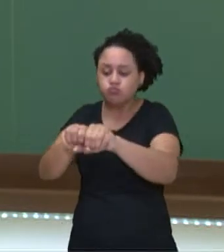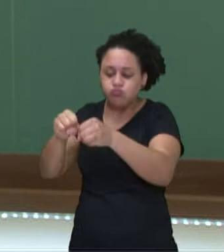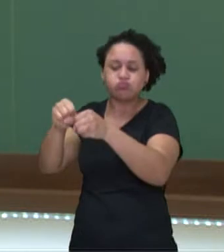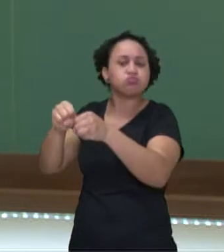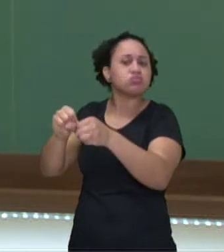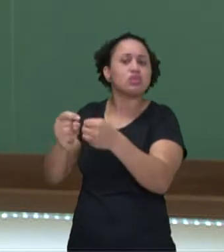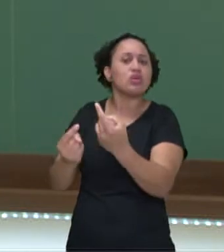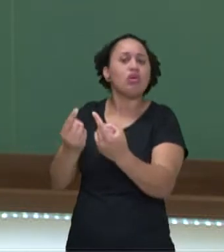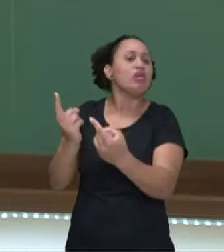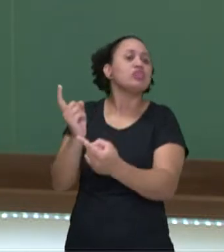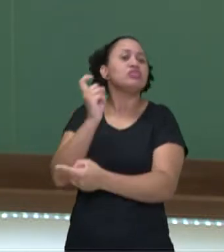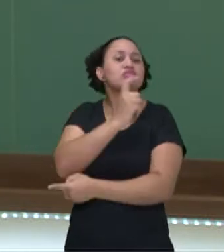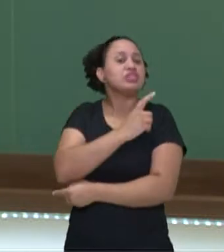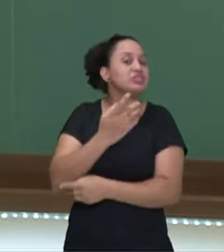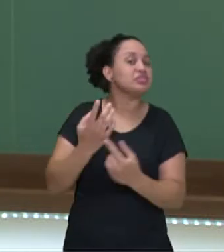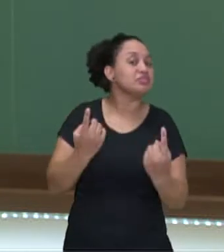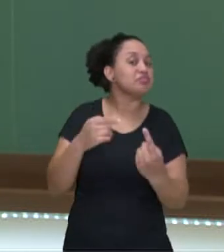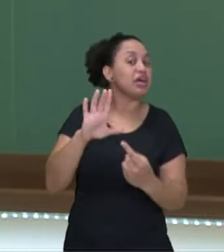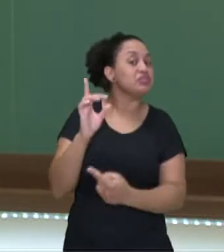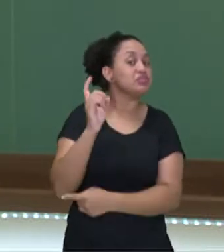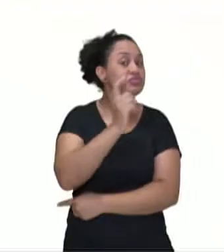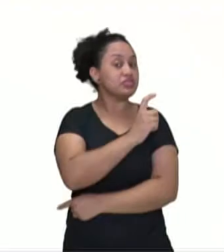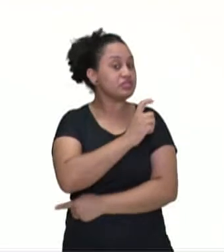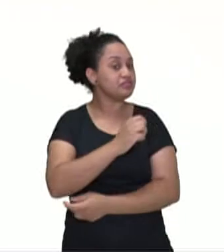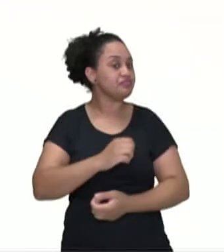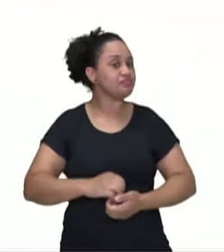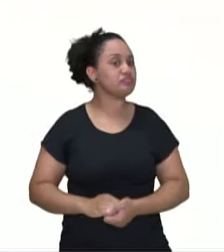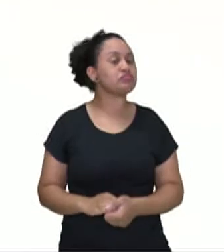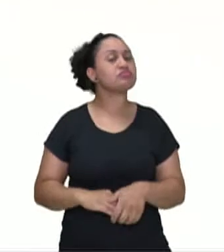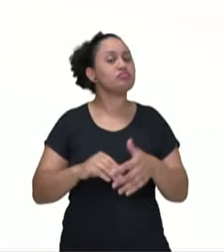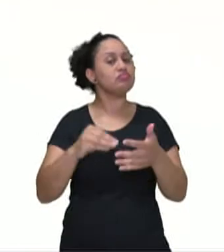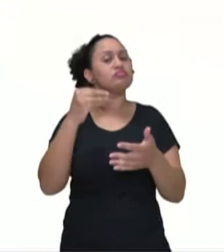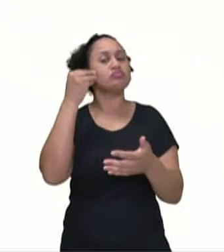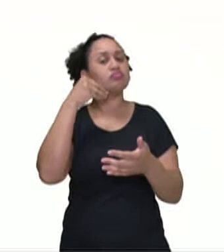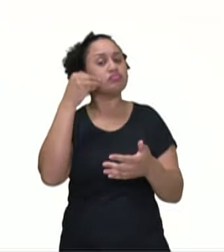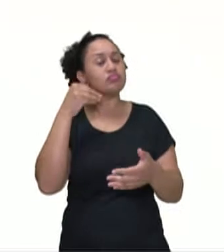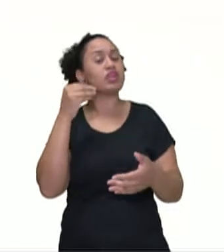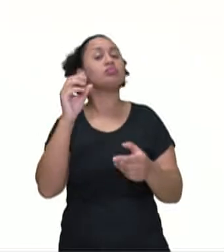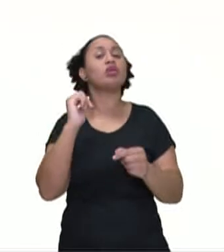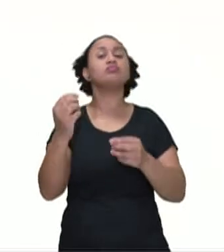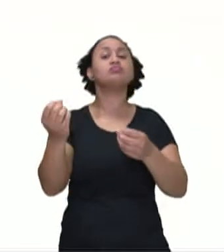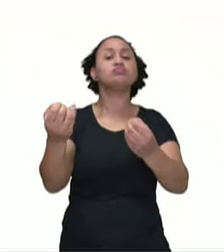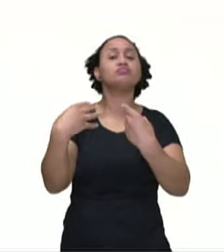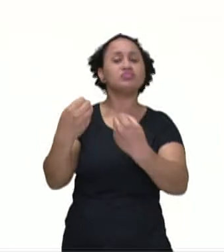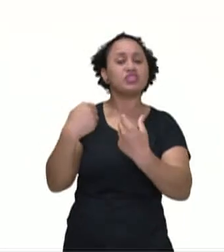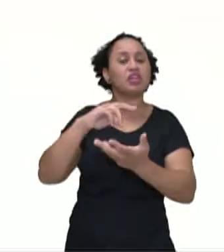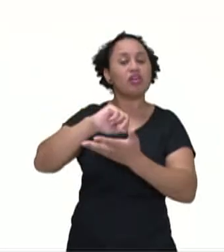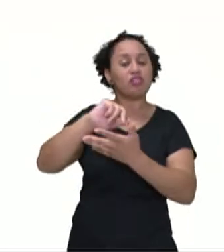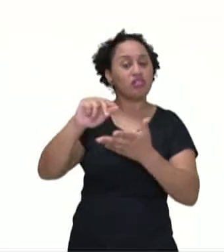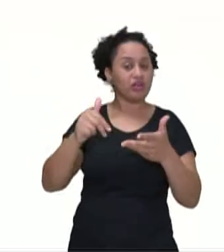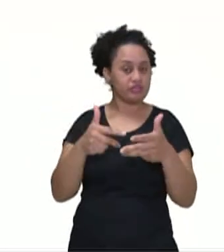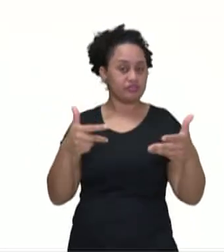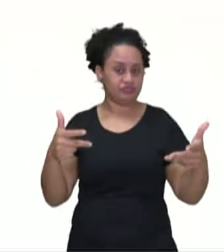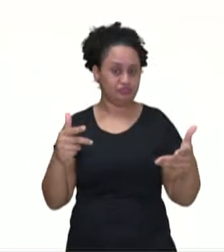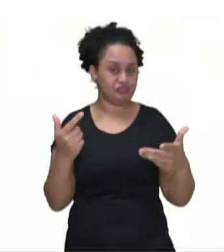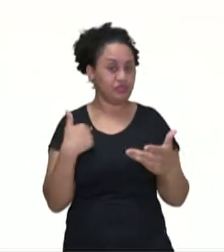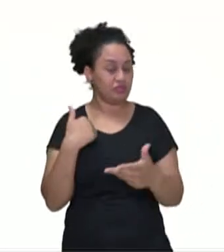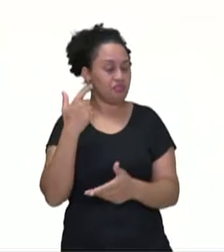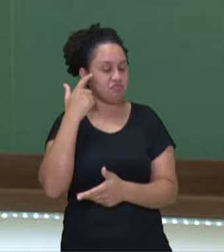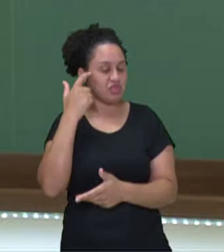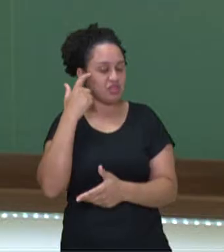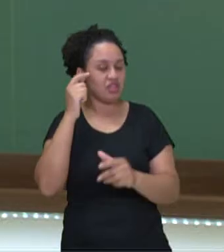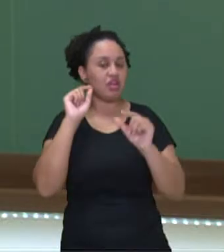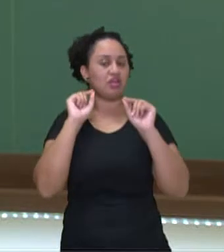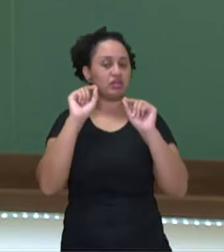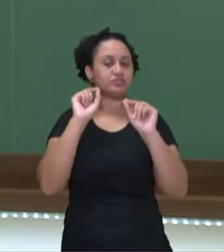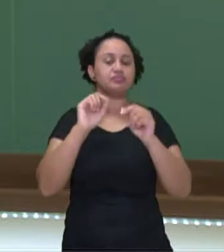caixa inteira? Essa simples experiência pode nos ensinar muitas coisas. Vamos lembrar lá